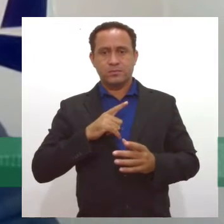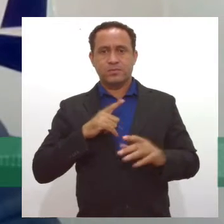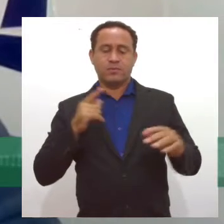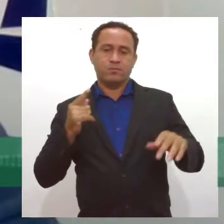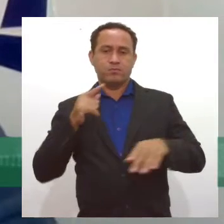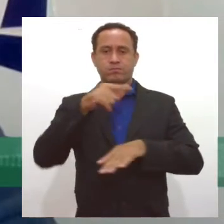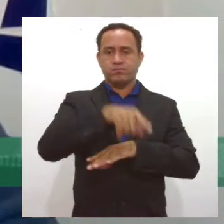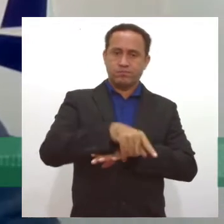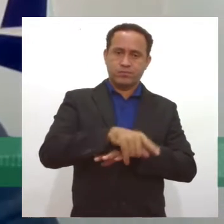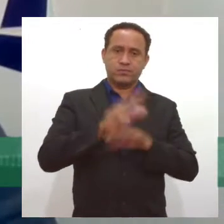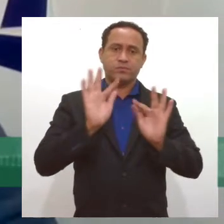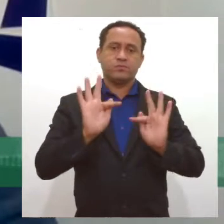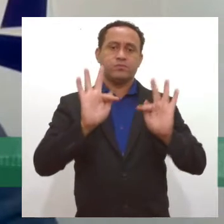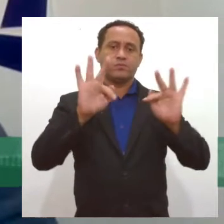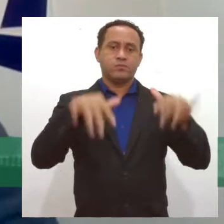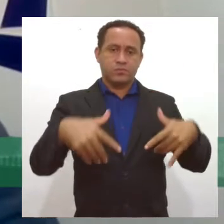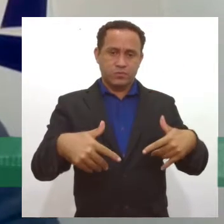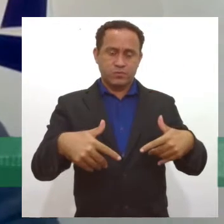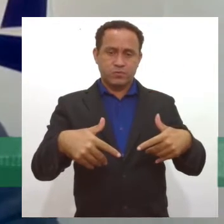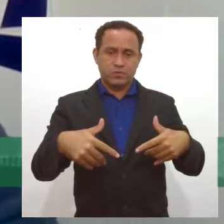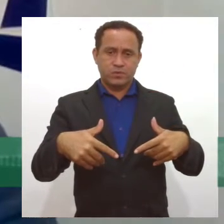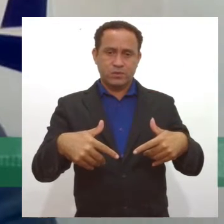no final do jogo,